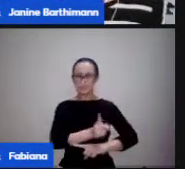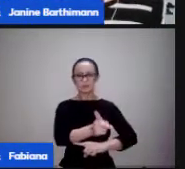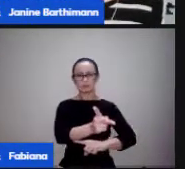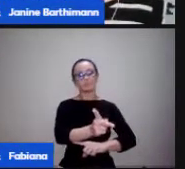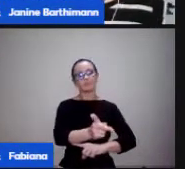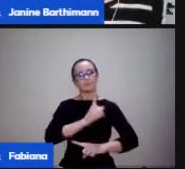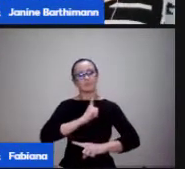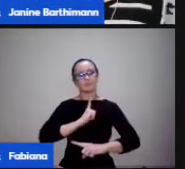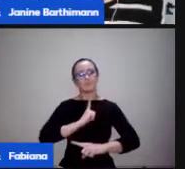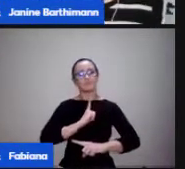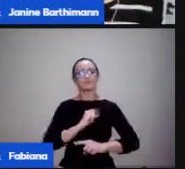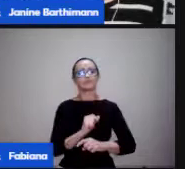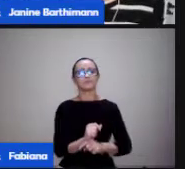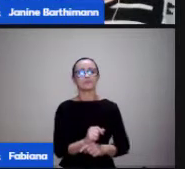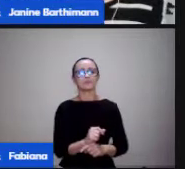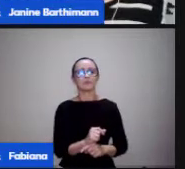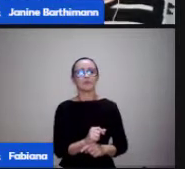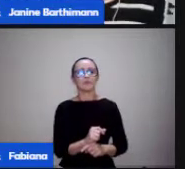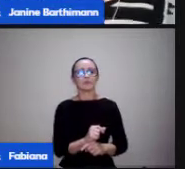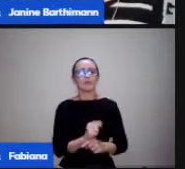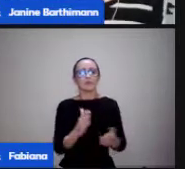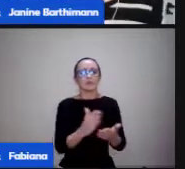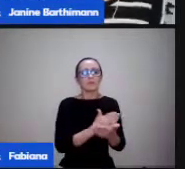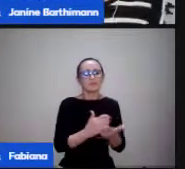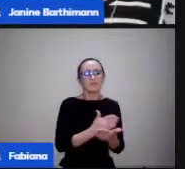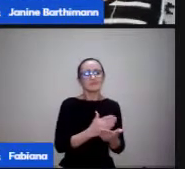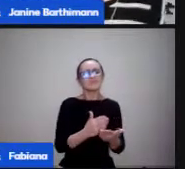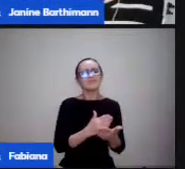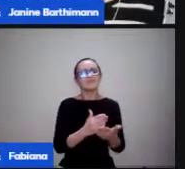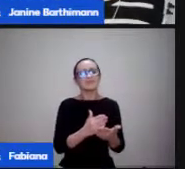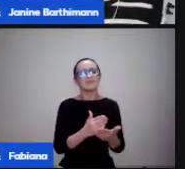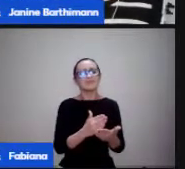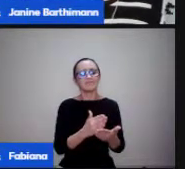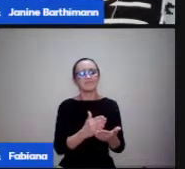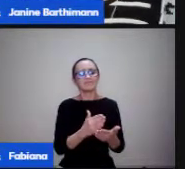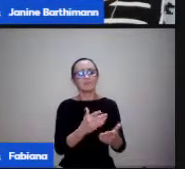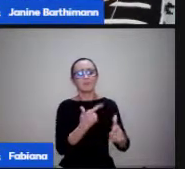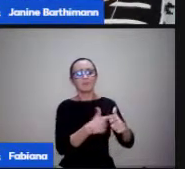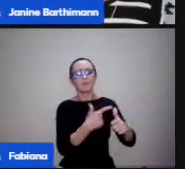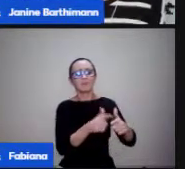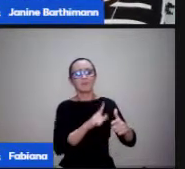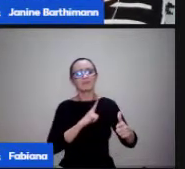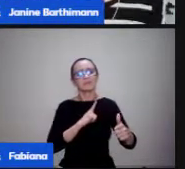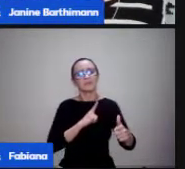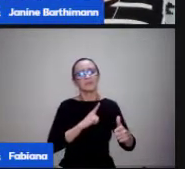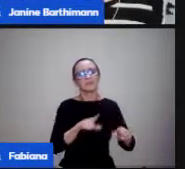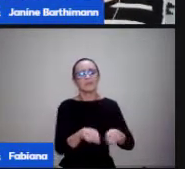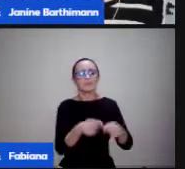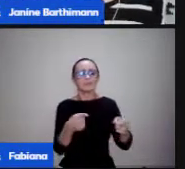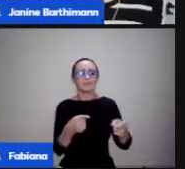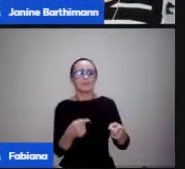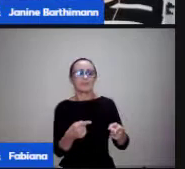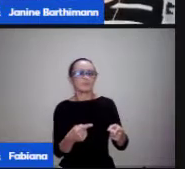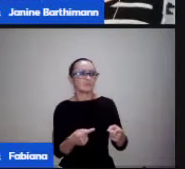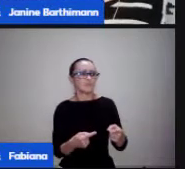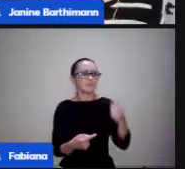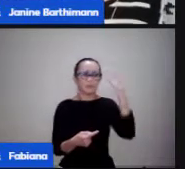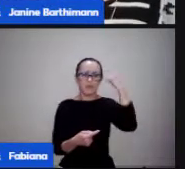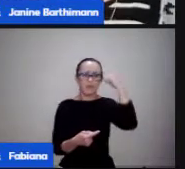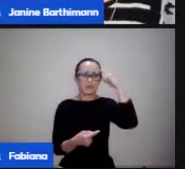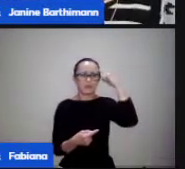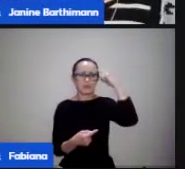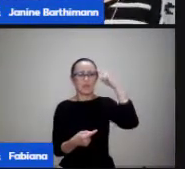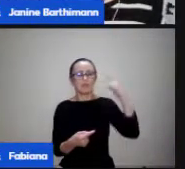a questão do resultado ser precário e provisório não tende-se a uma ideia de como se a escola não